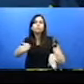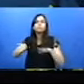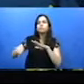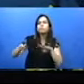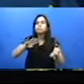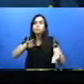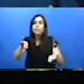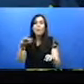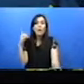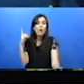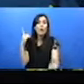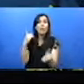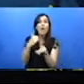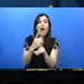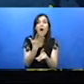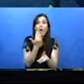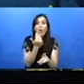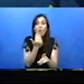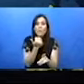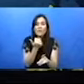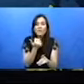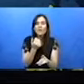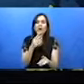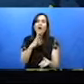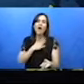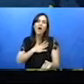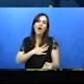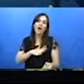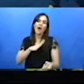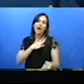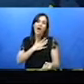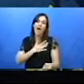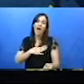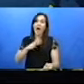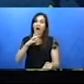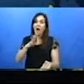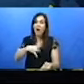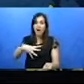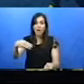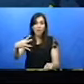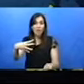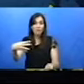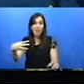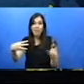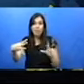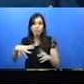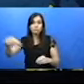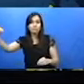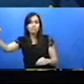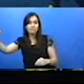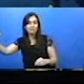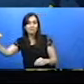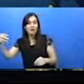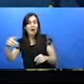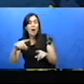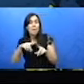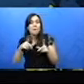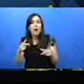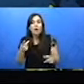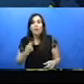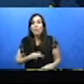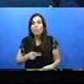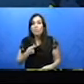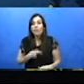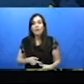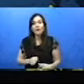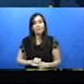seu jantar, chegando devagarinho para a água viva não escapar. Mas coitada,